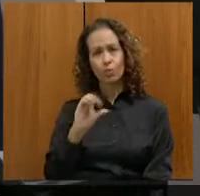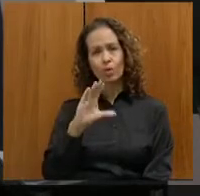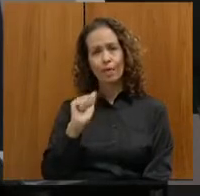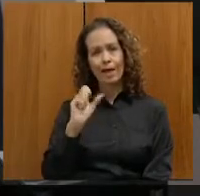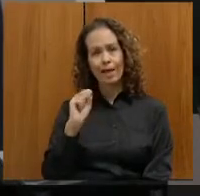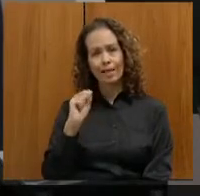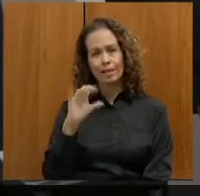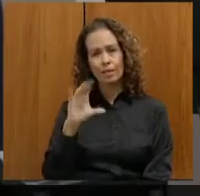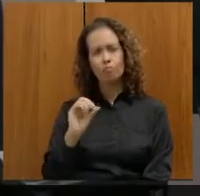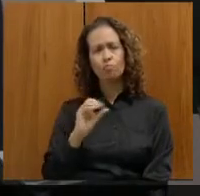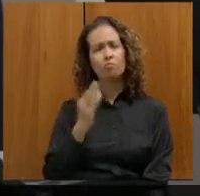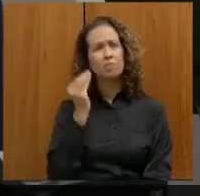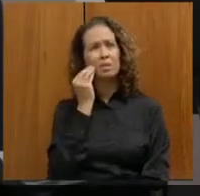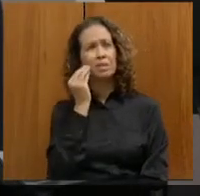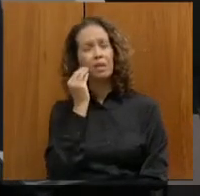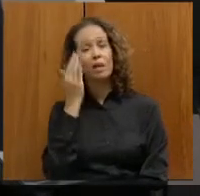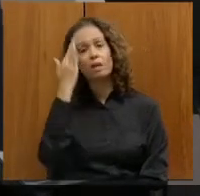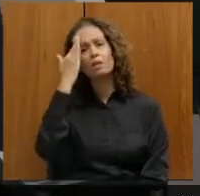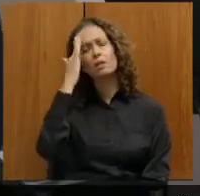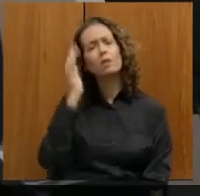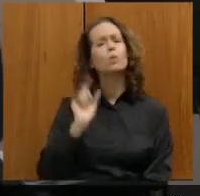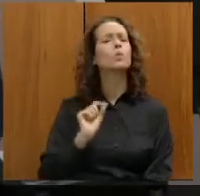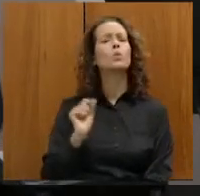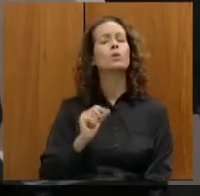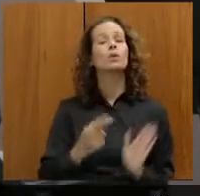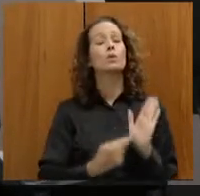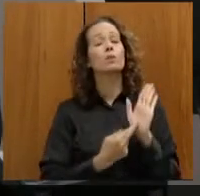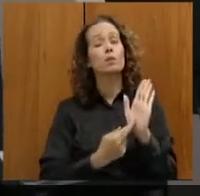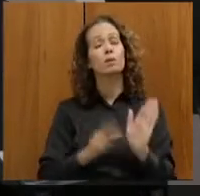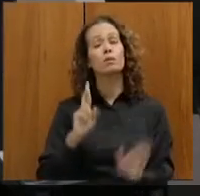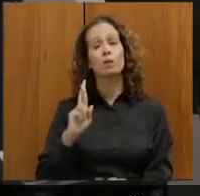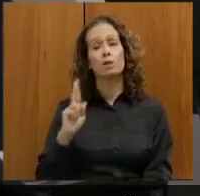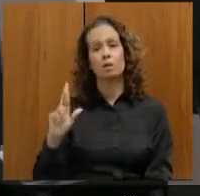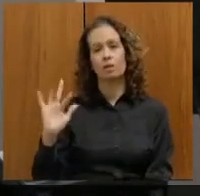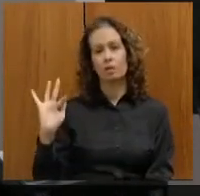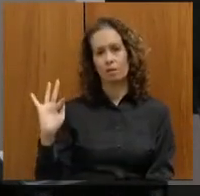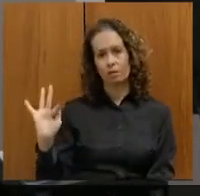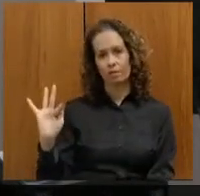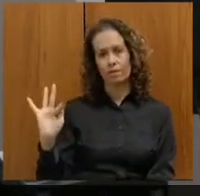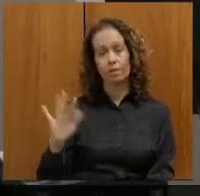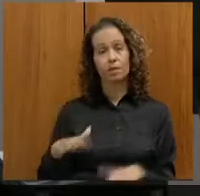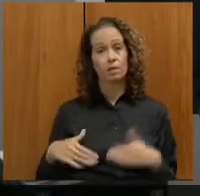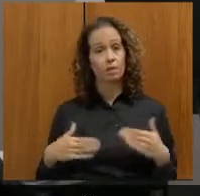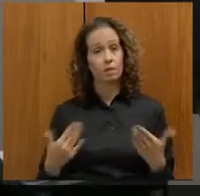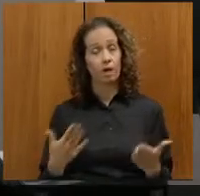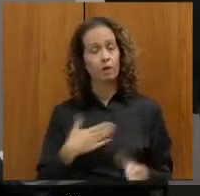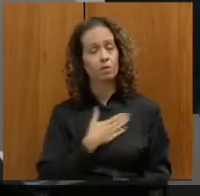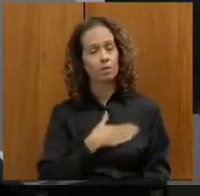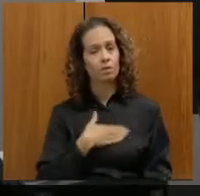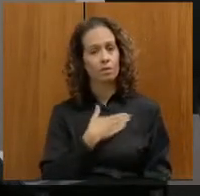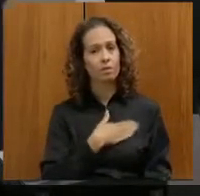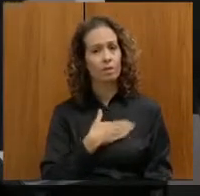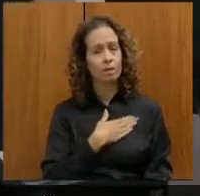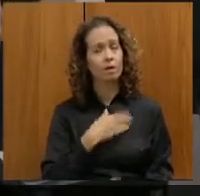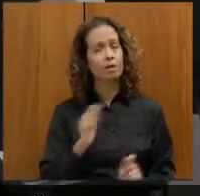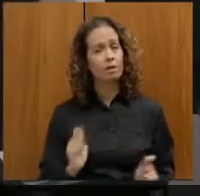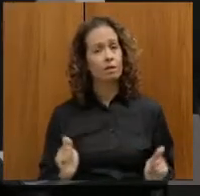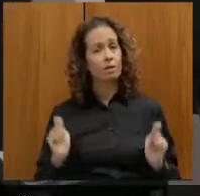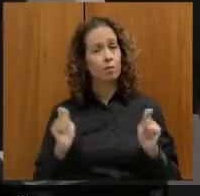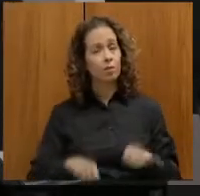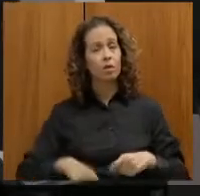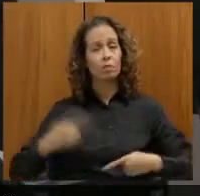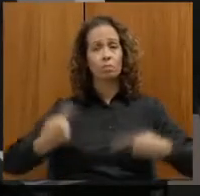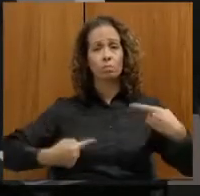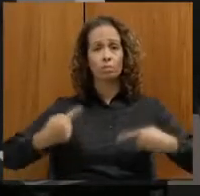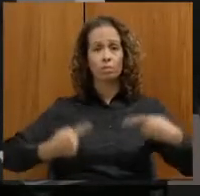tentar entender o que que representa o regime de recuperação fiscal tão gostaria a gente poder fazer o